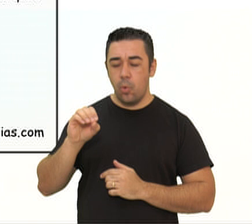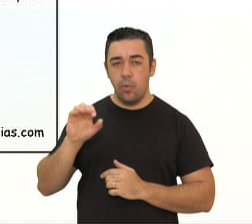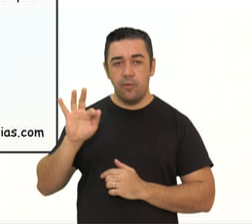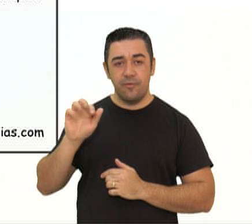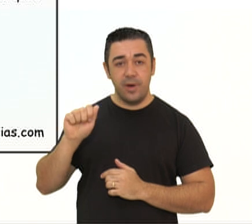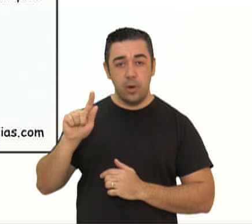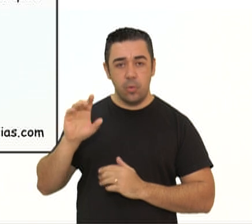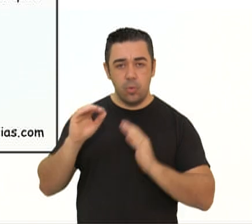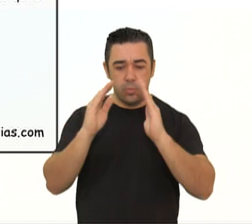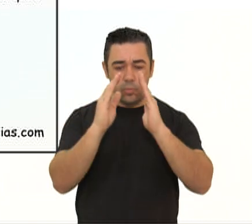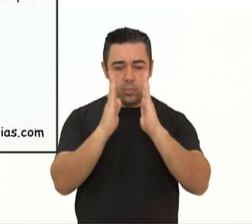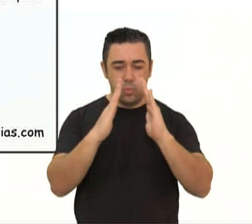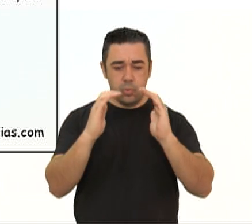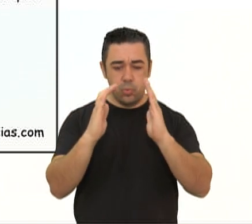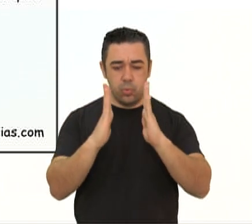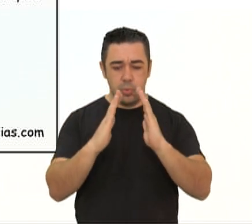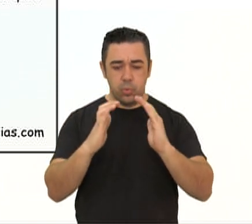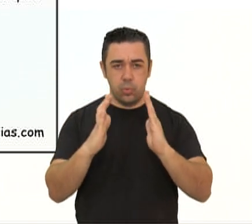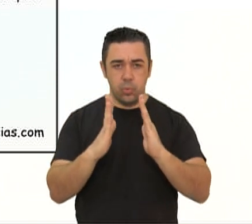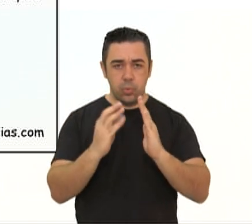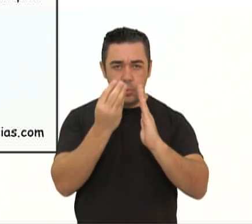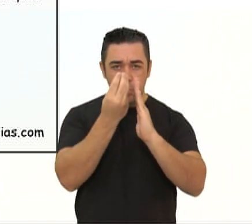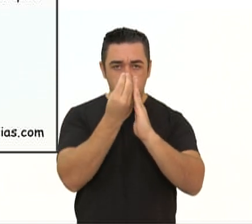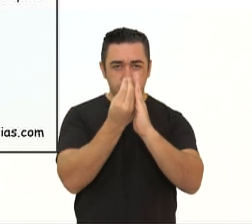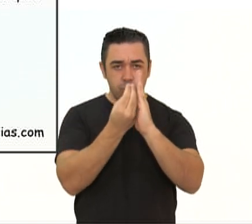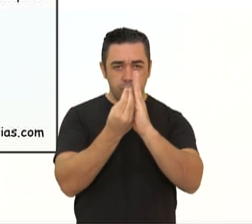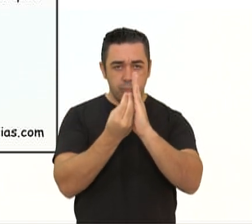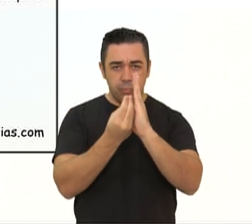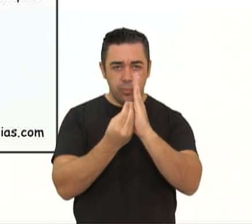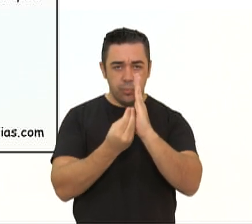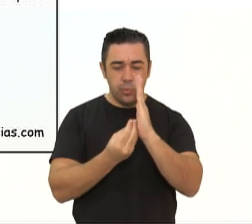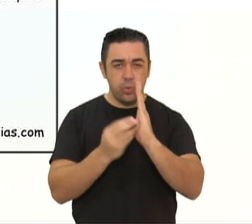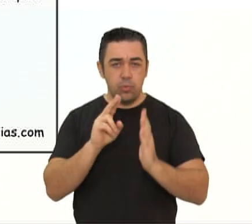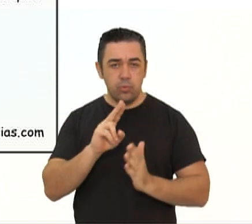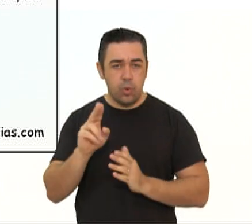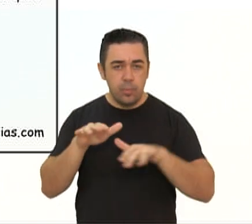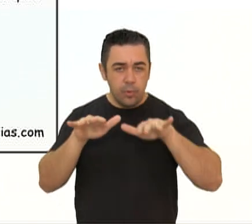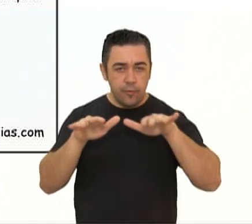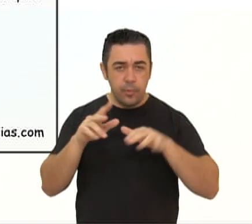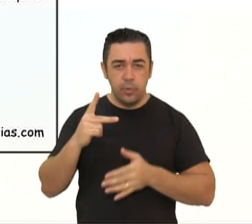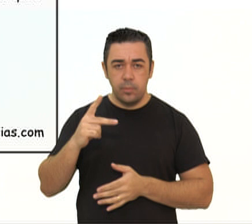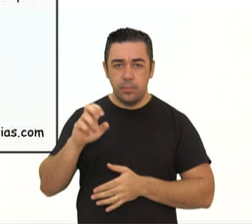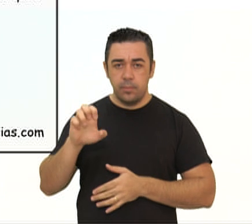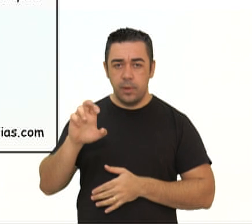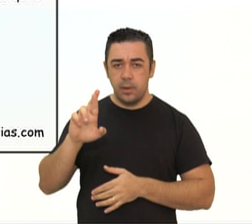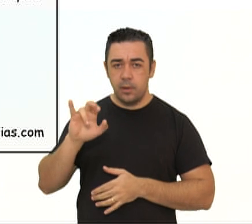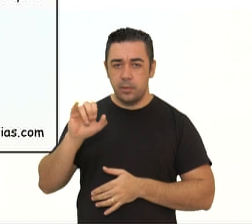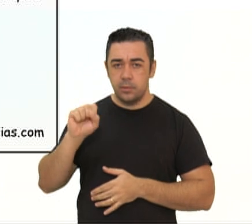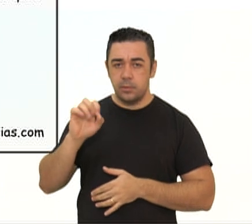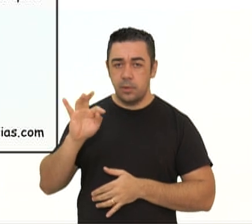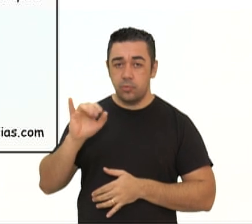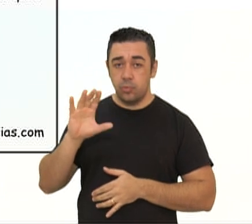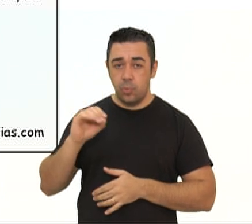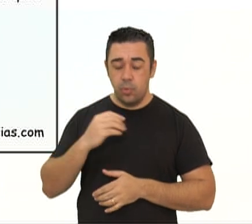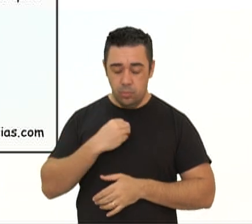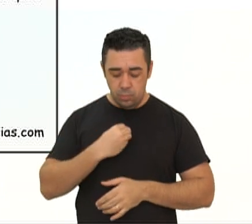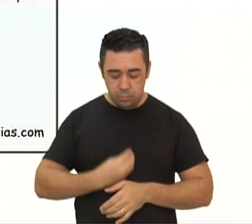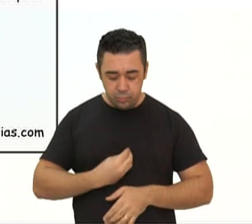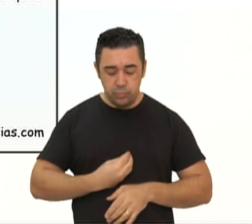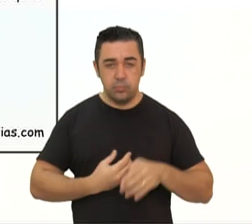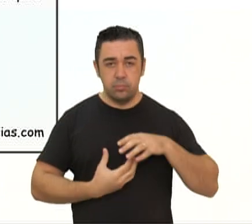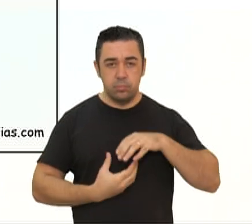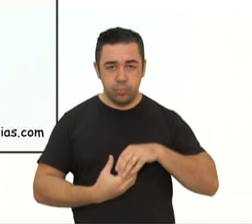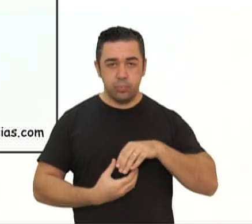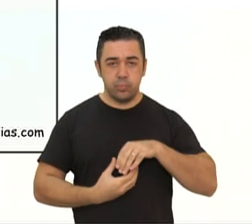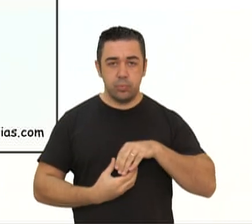do esôfago, através daquelas contrações, dos movimentos peristálticos, vai chegar no estômago. Lá no